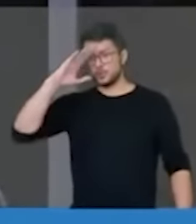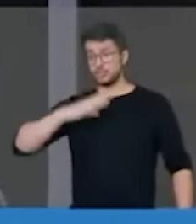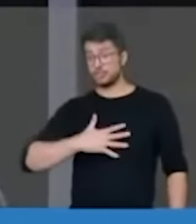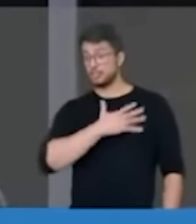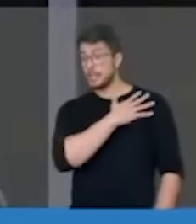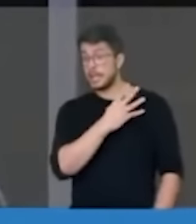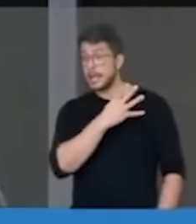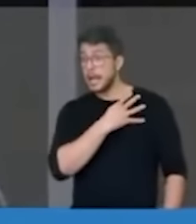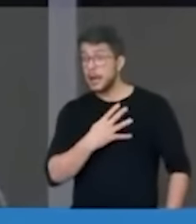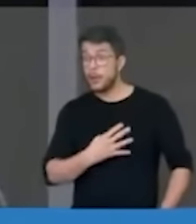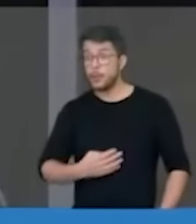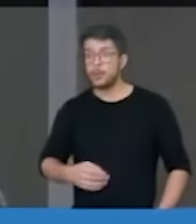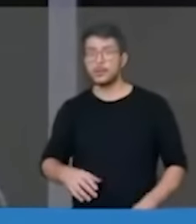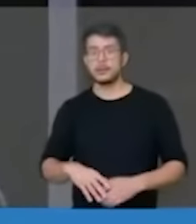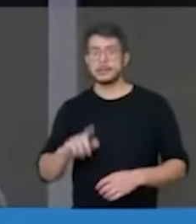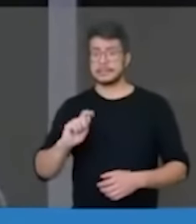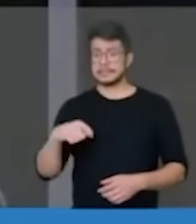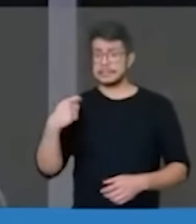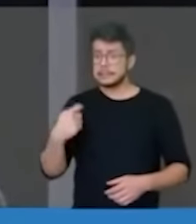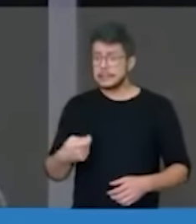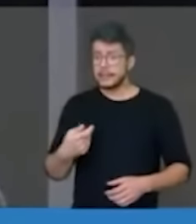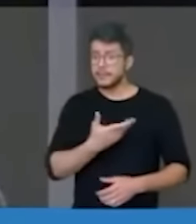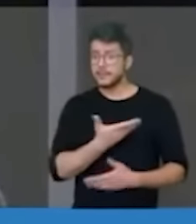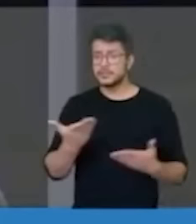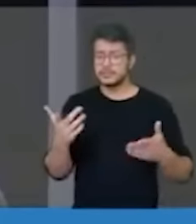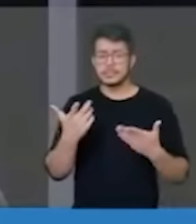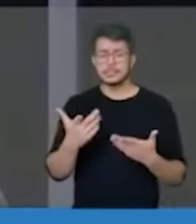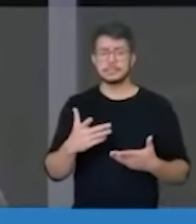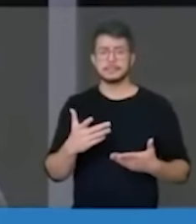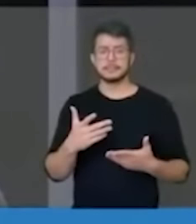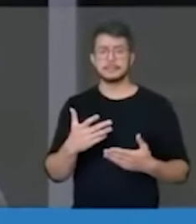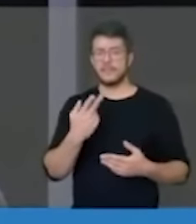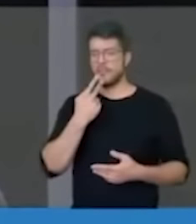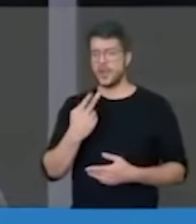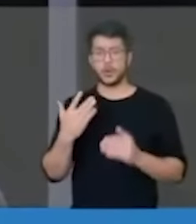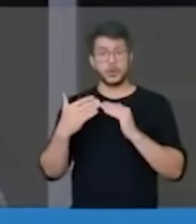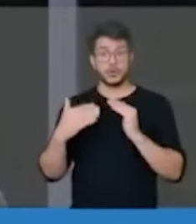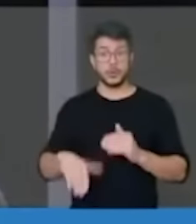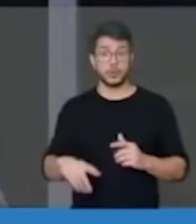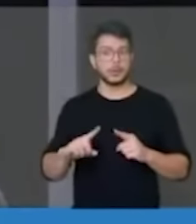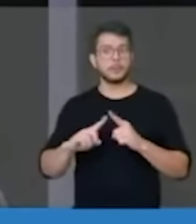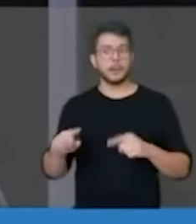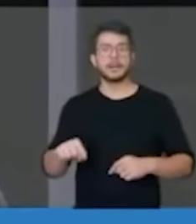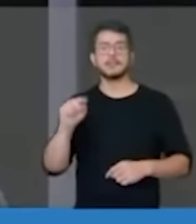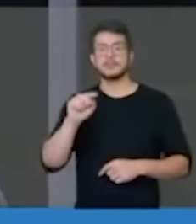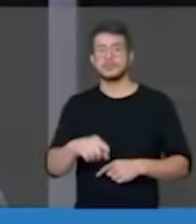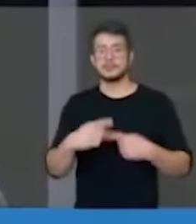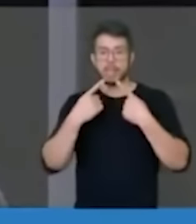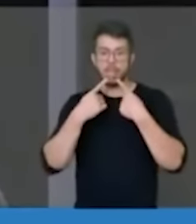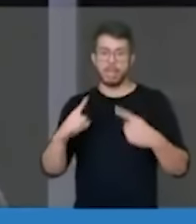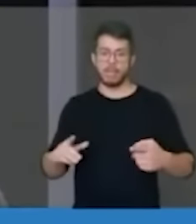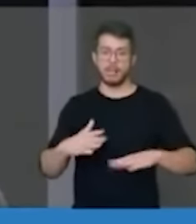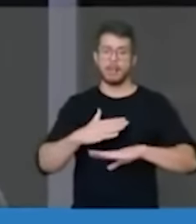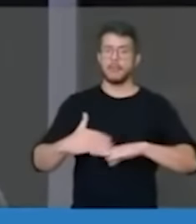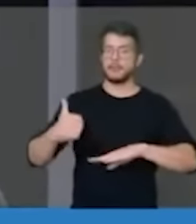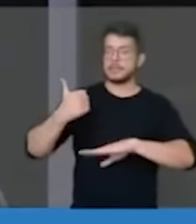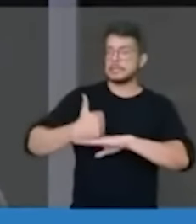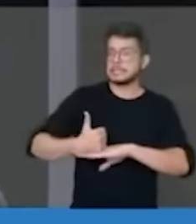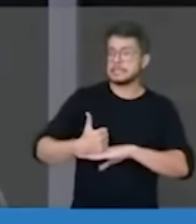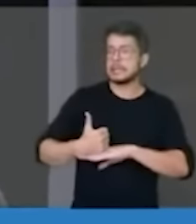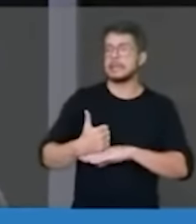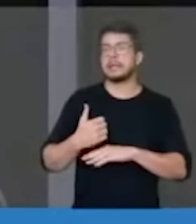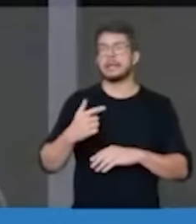de vocês condenou esse pessoal aqui? Ninguém. Mas vocês condenam o MST, trabalhadores rurais sem